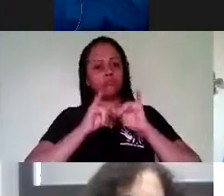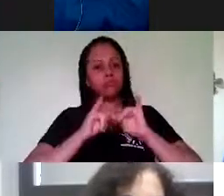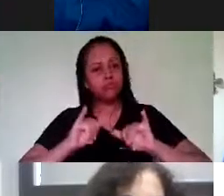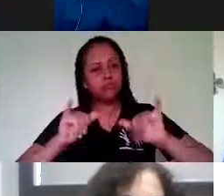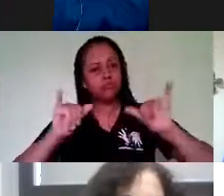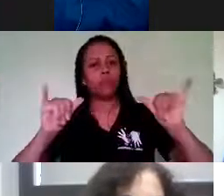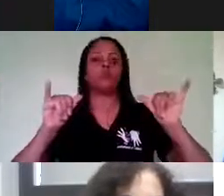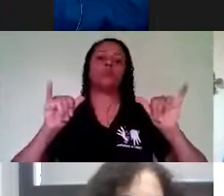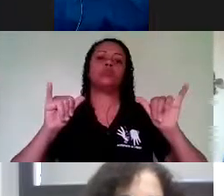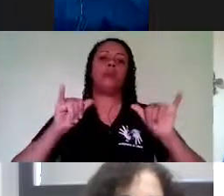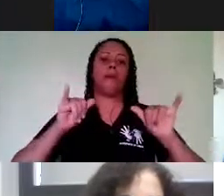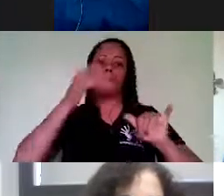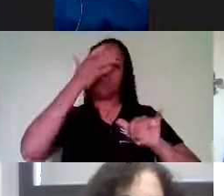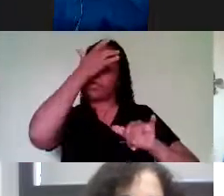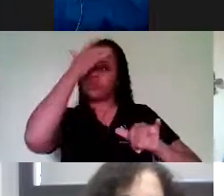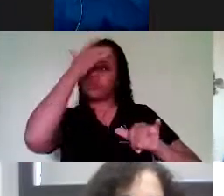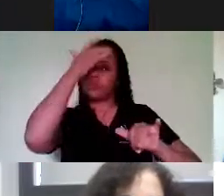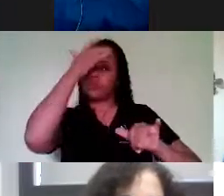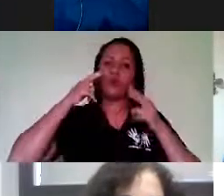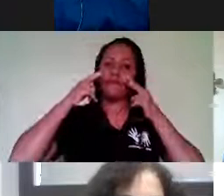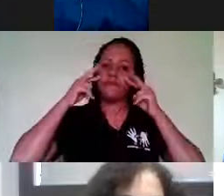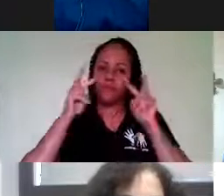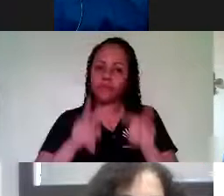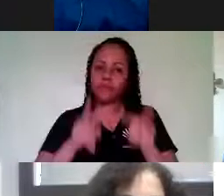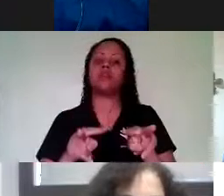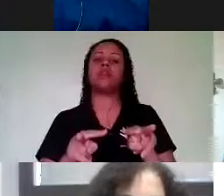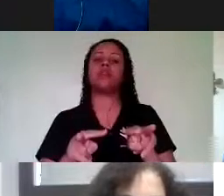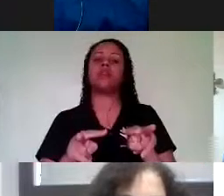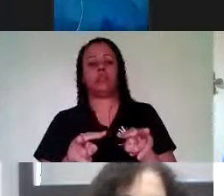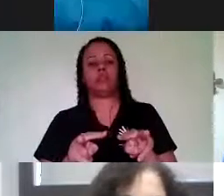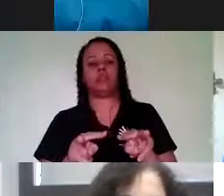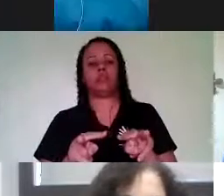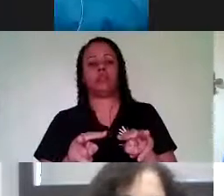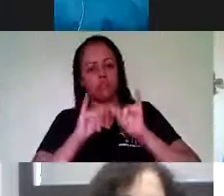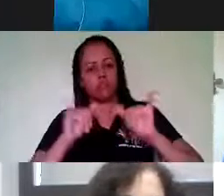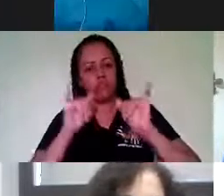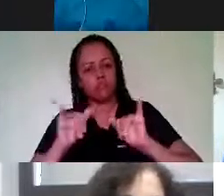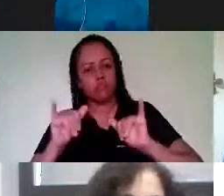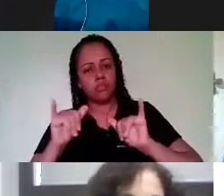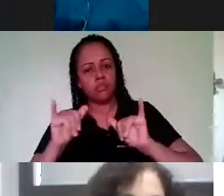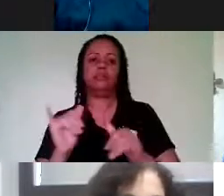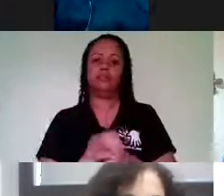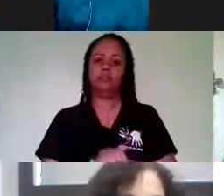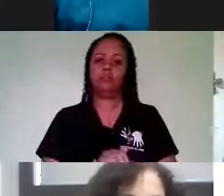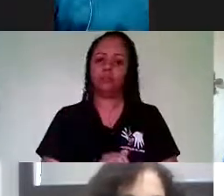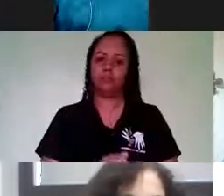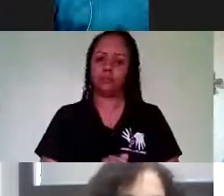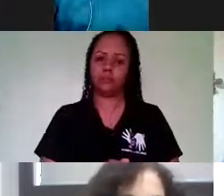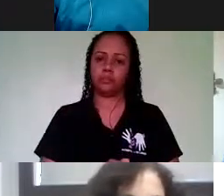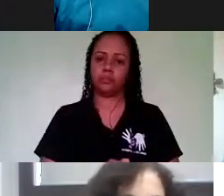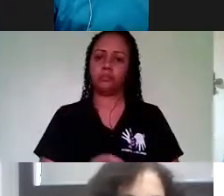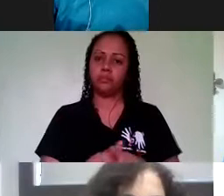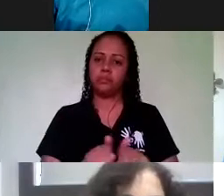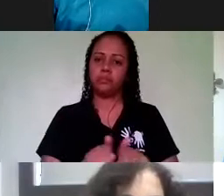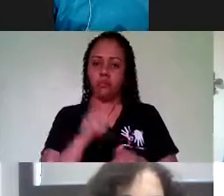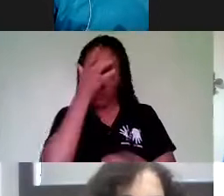quantidade maior de pessoas, né, de ultrapassarmos as nossas falas dirigidas apenas àquelas pessoas que já estavam